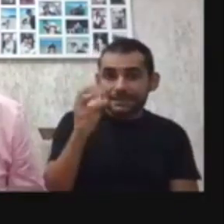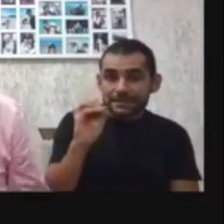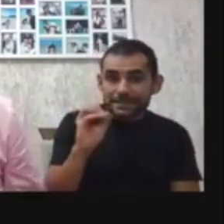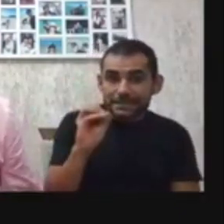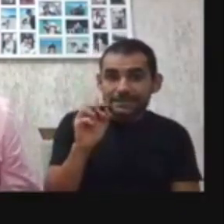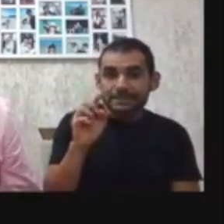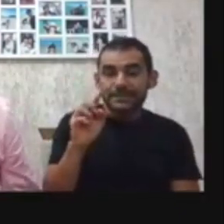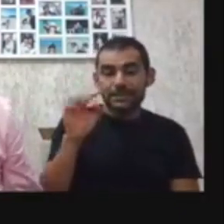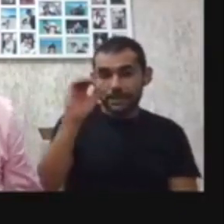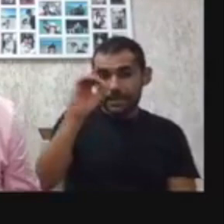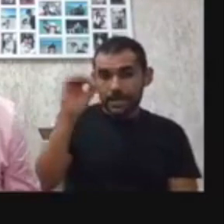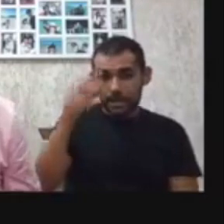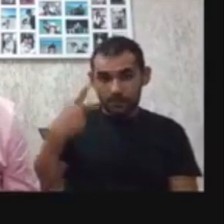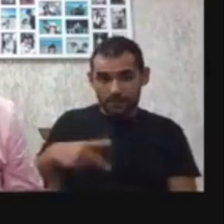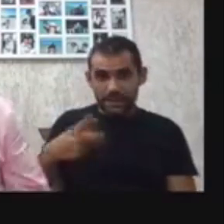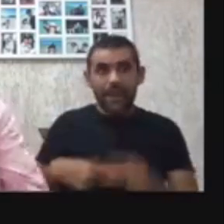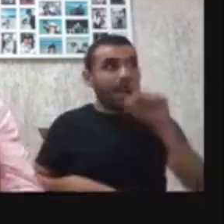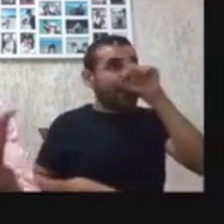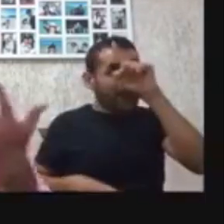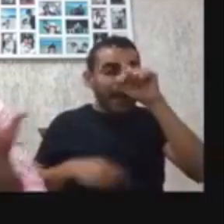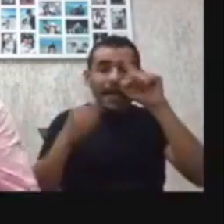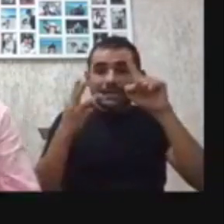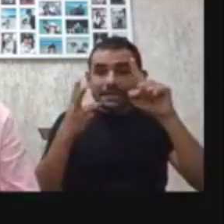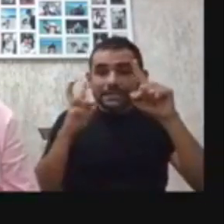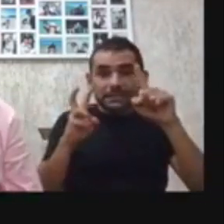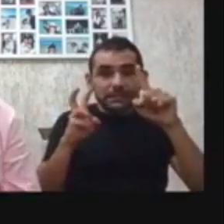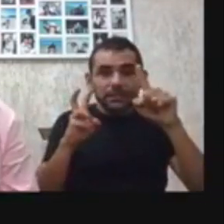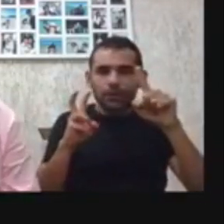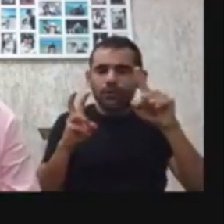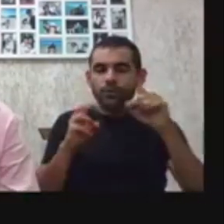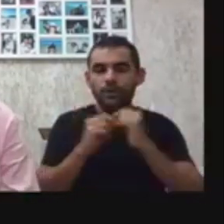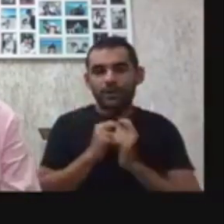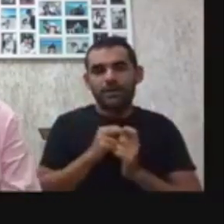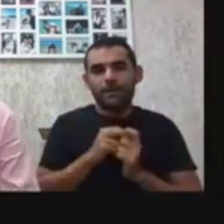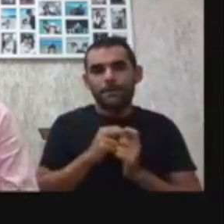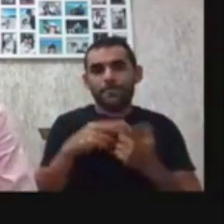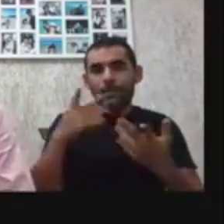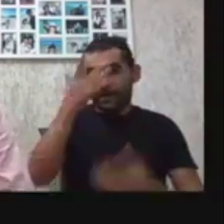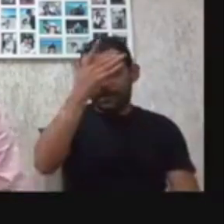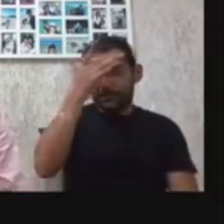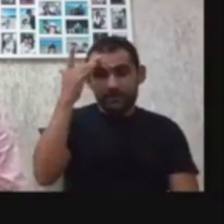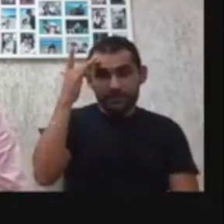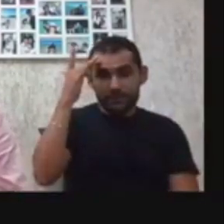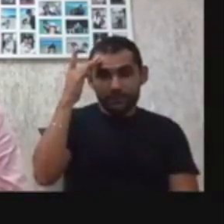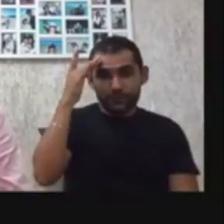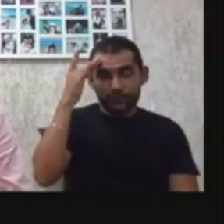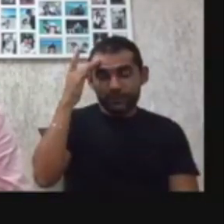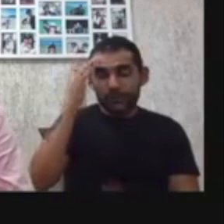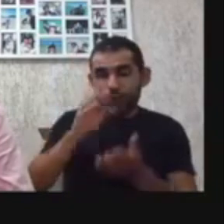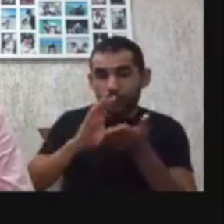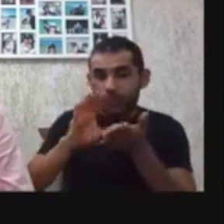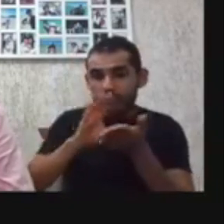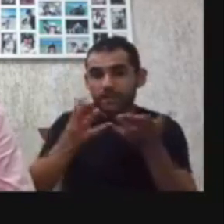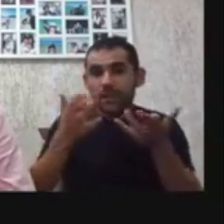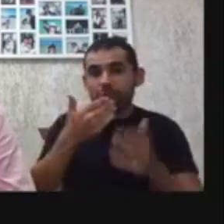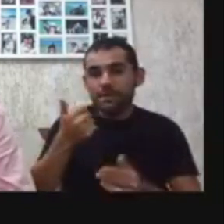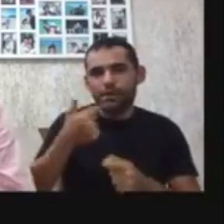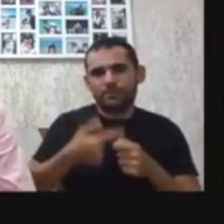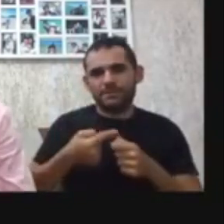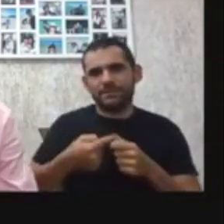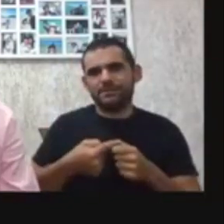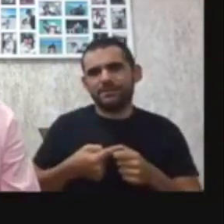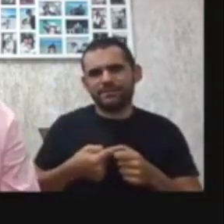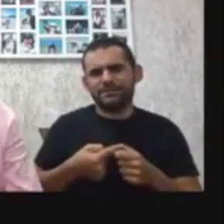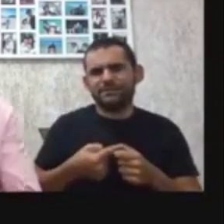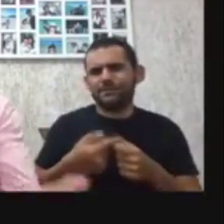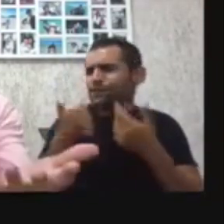está 35. Você entendeu? Então, quanta coisa pode ser feita? E essas pessoas que estão no conselho, elas só querem o melhor para a cidade. Elas